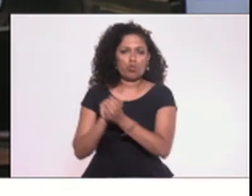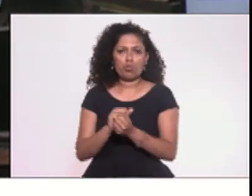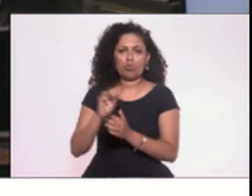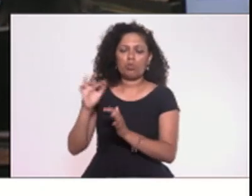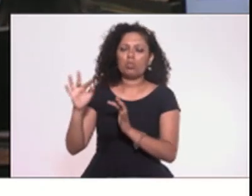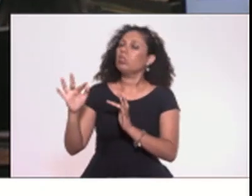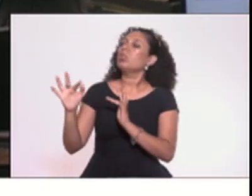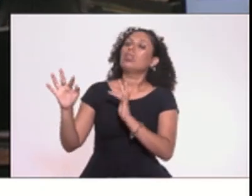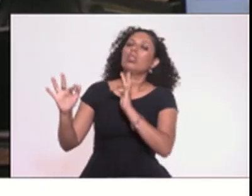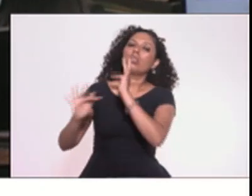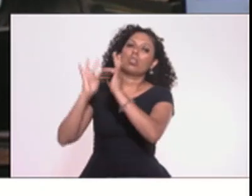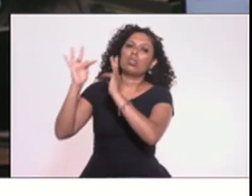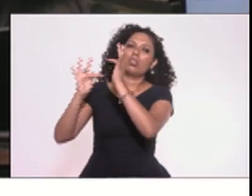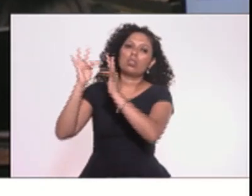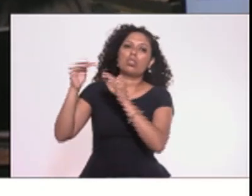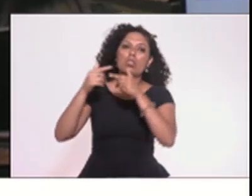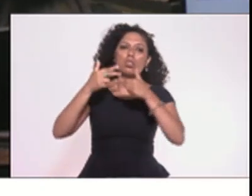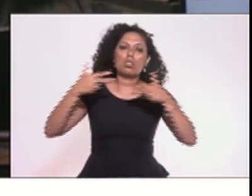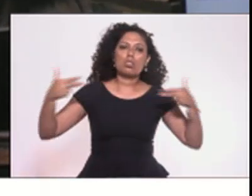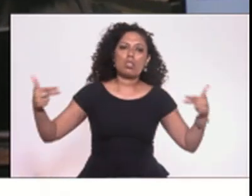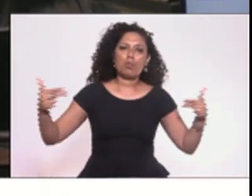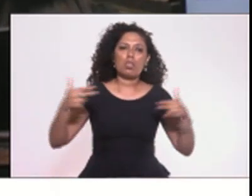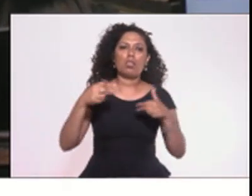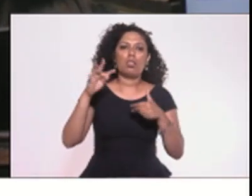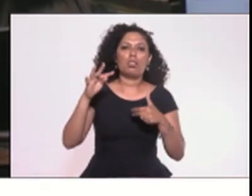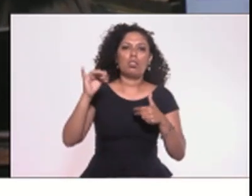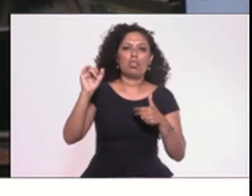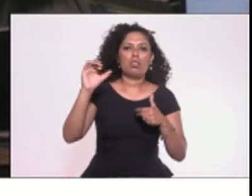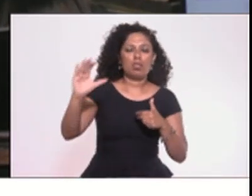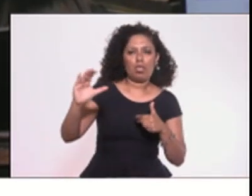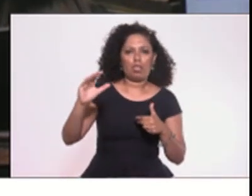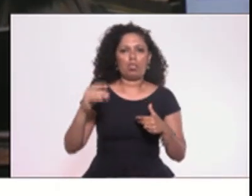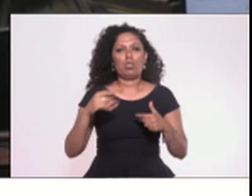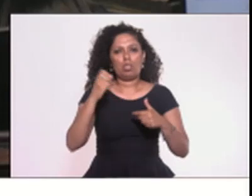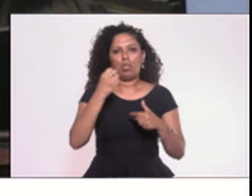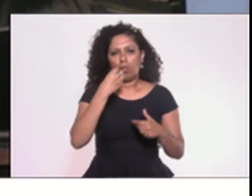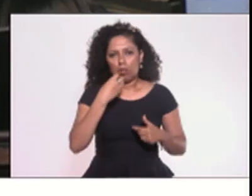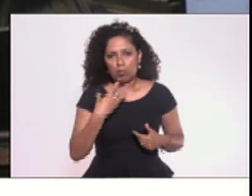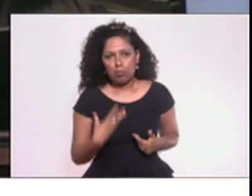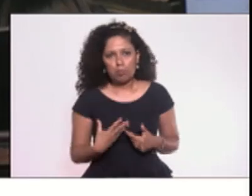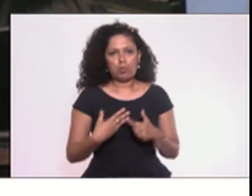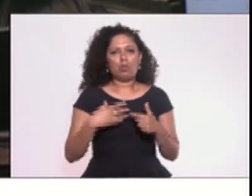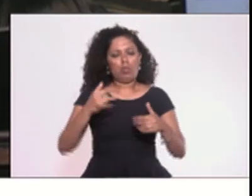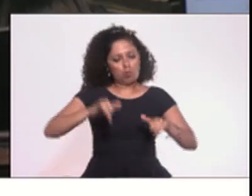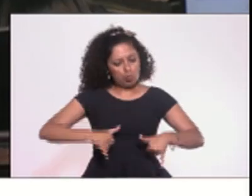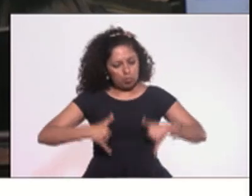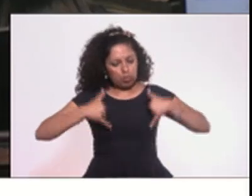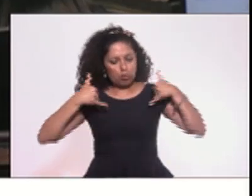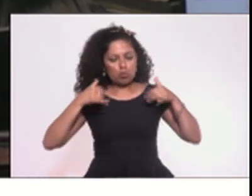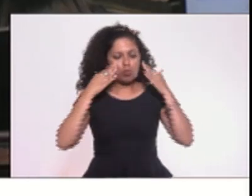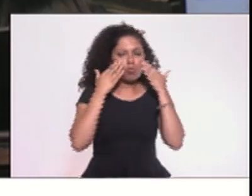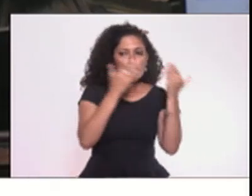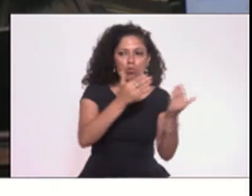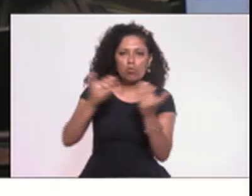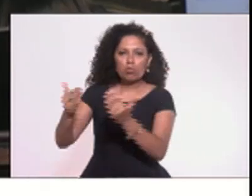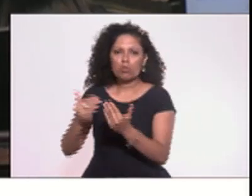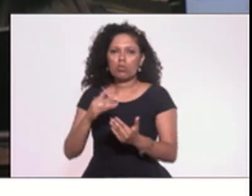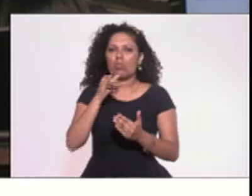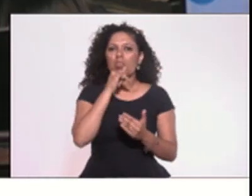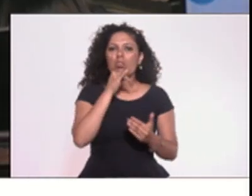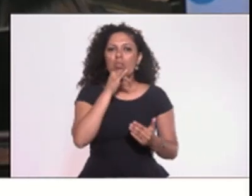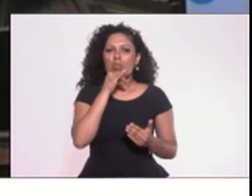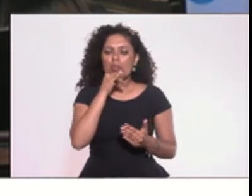do Sebrae Tech. Então, assim, parabéns para todos nós do Rio de Janeiro. Dá muito orgulho, né, mostrar esses cases das